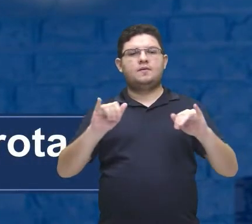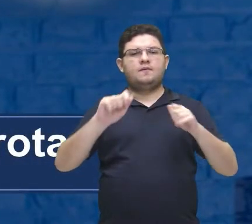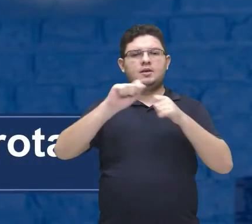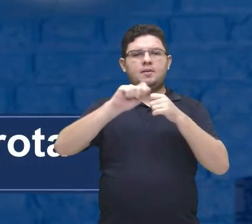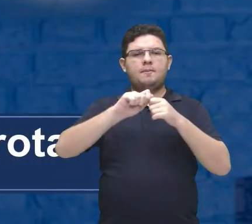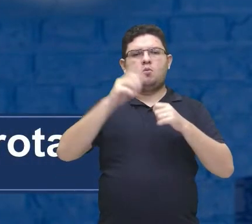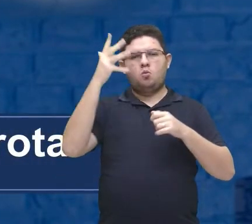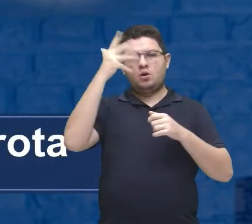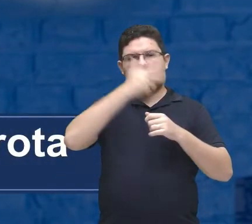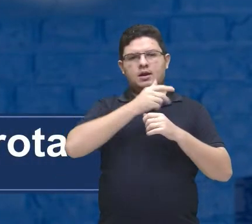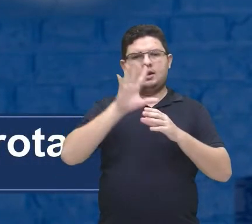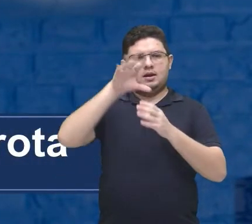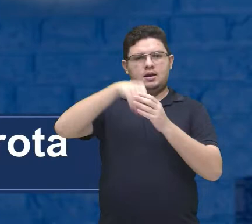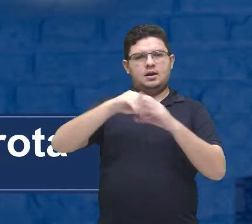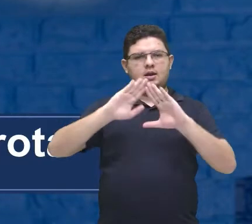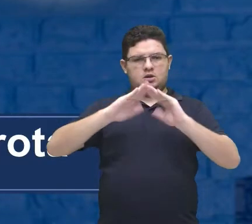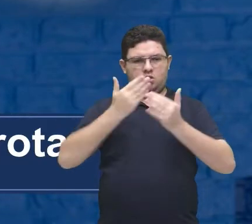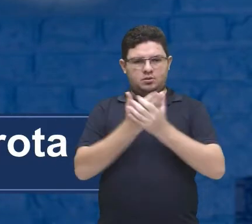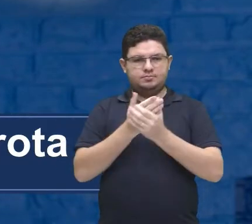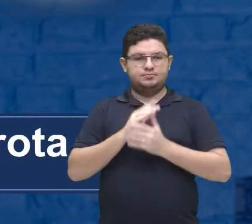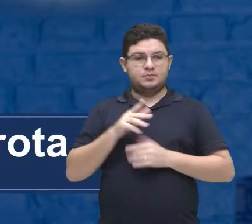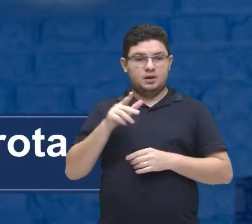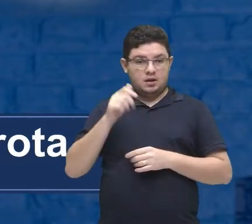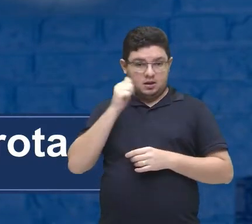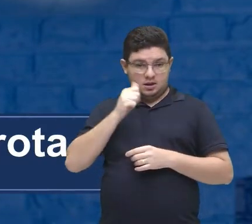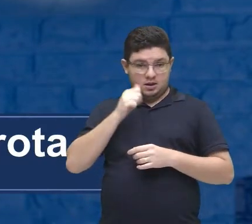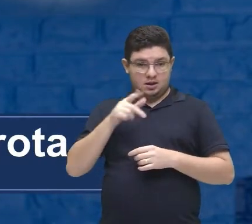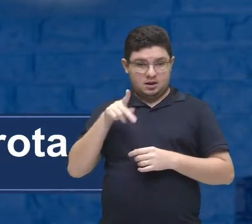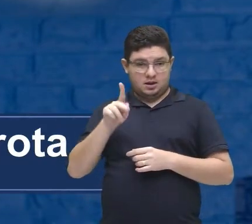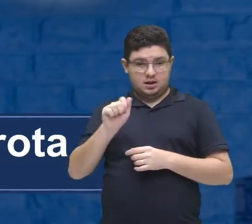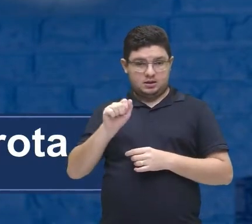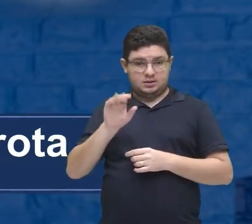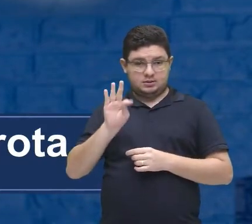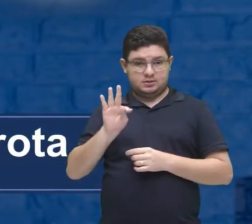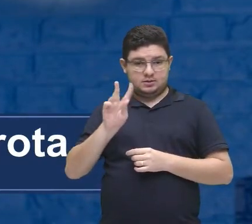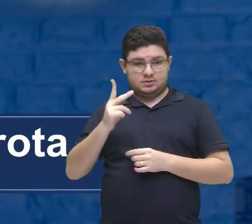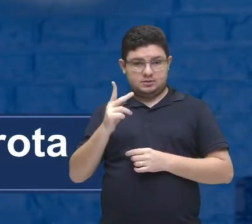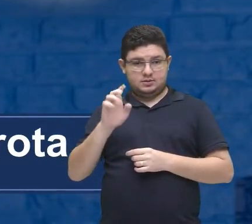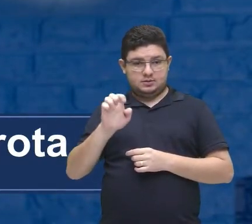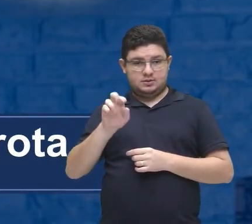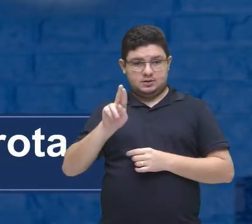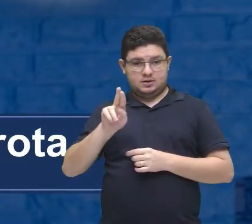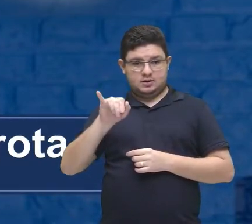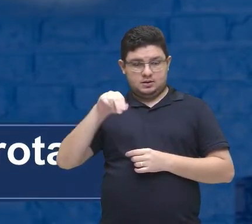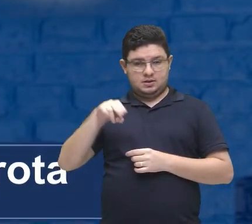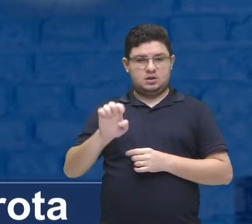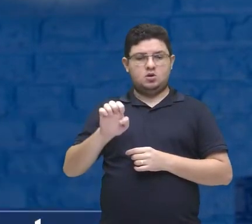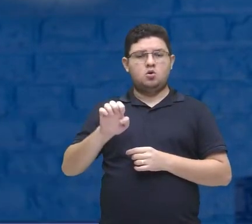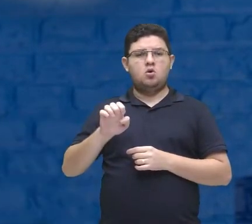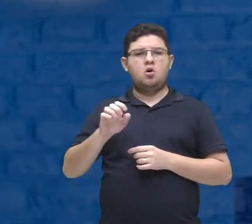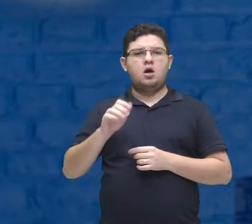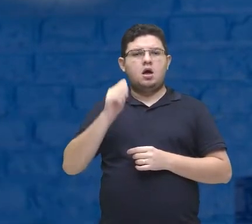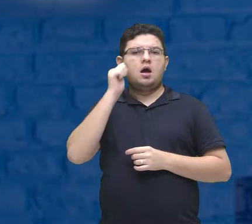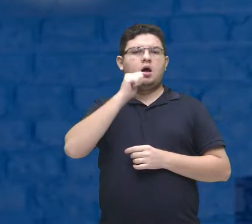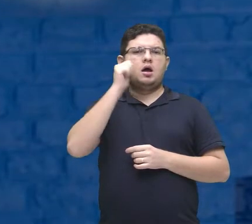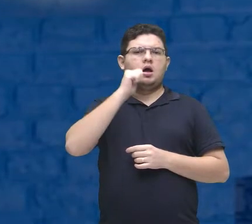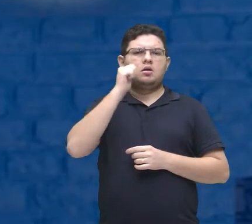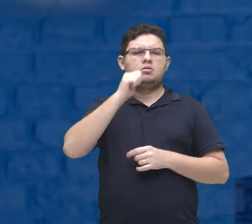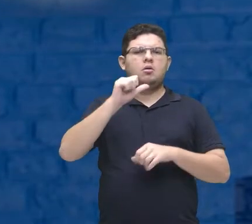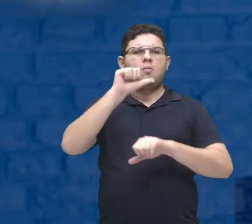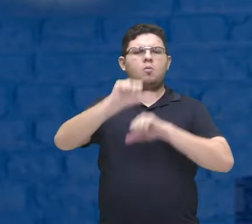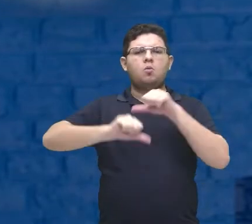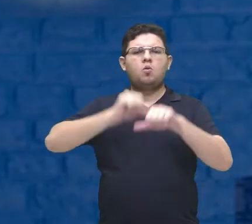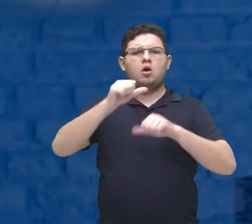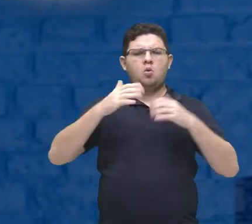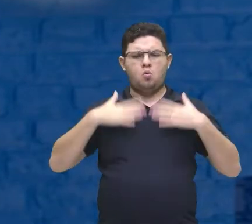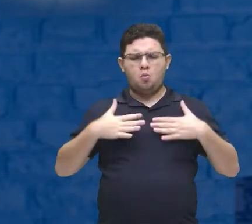Caterine continua perguntando aqui, qual a mudança do corpo da garota, né? O doutor Neto já falou bastante aqui da mudança do corpo do menino,